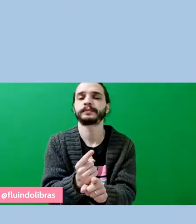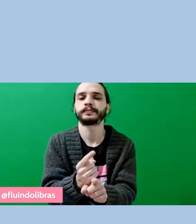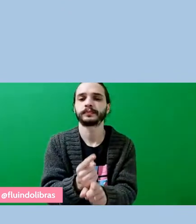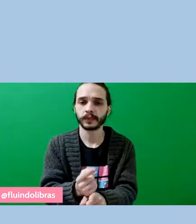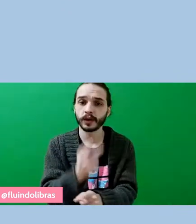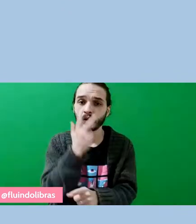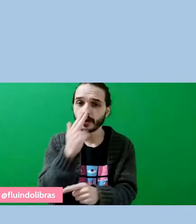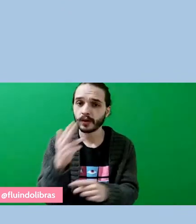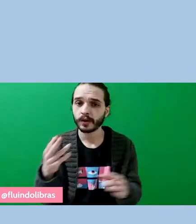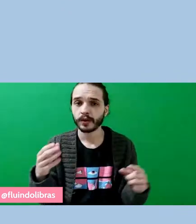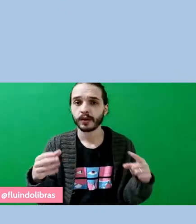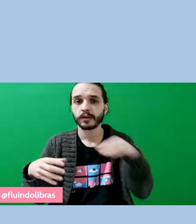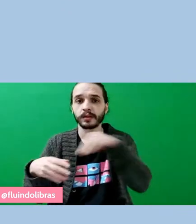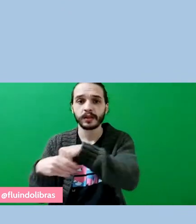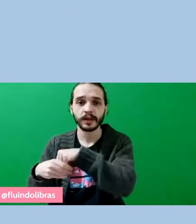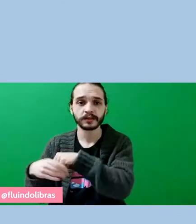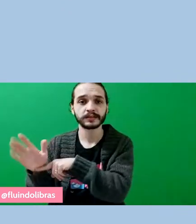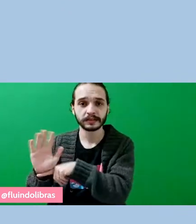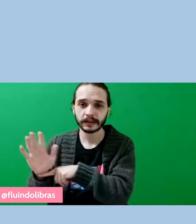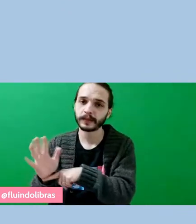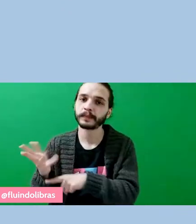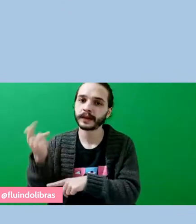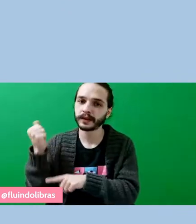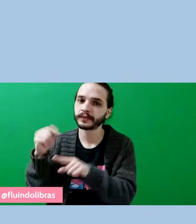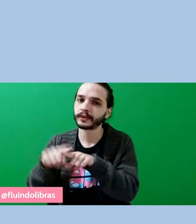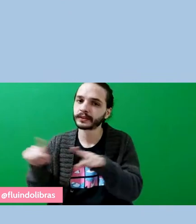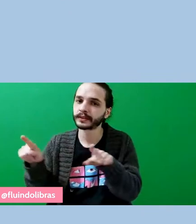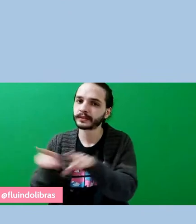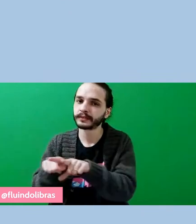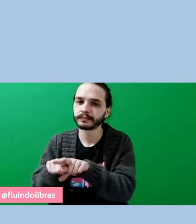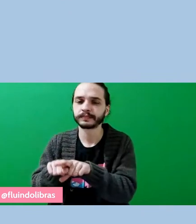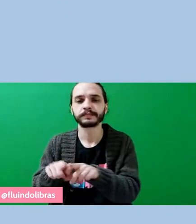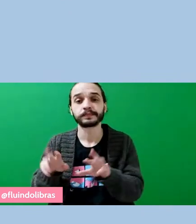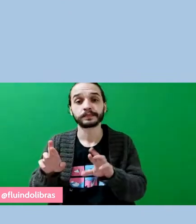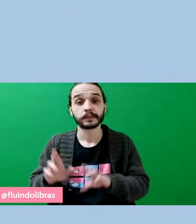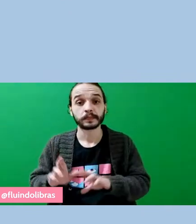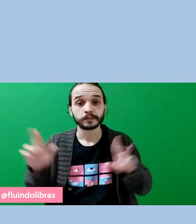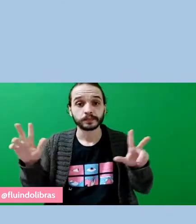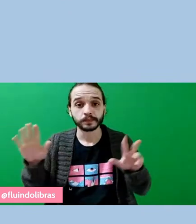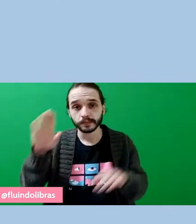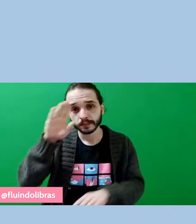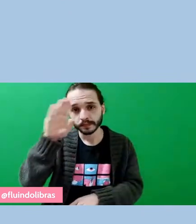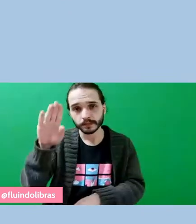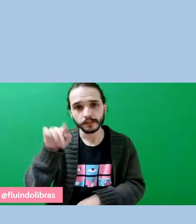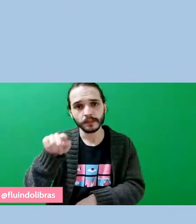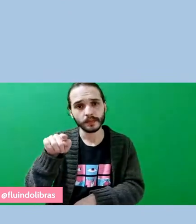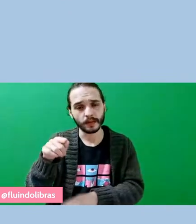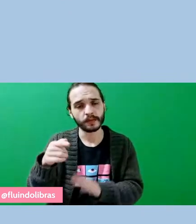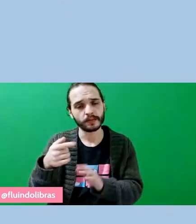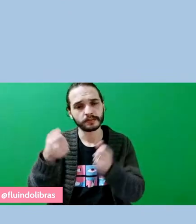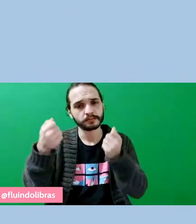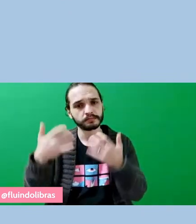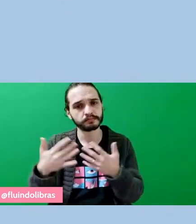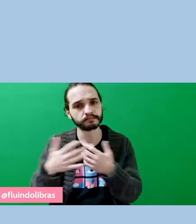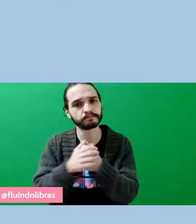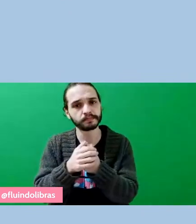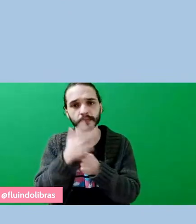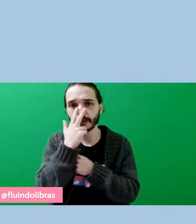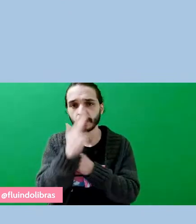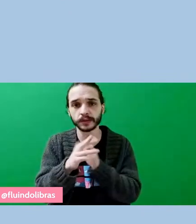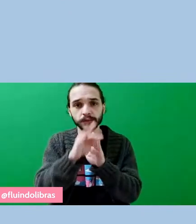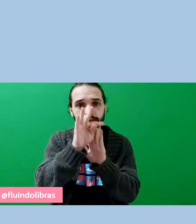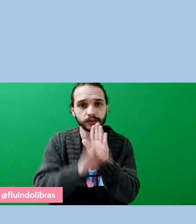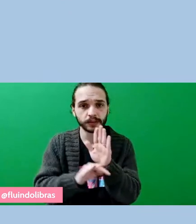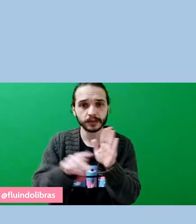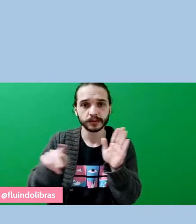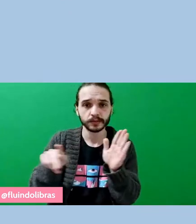cinema é fascinante. Mas eu acho que uma das grandes diferenças, exatamente o ponto que você tocou, Sônia, é que, logicamente, um texto dramático, seja para o palco, seja